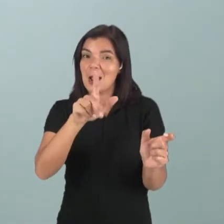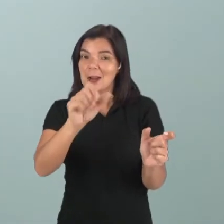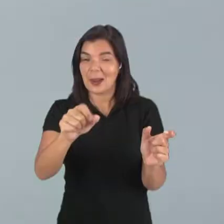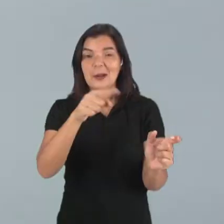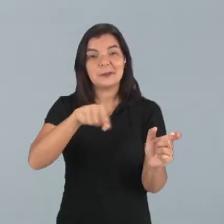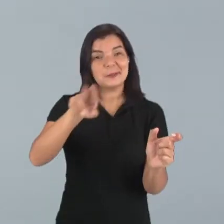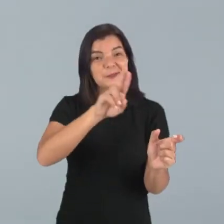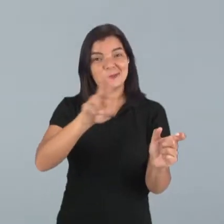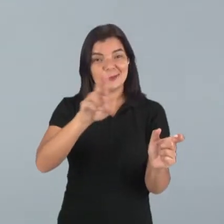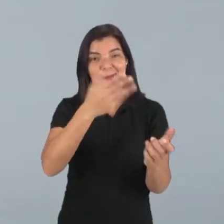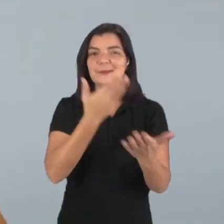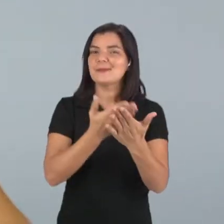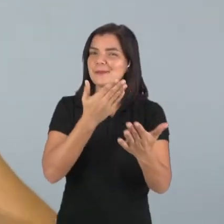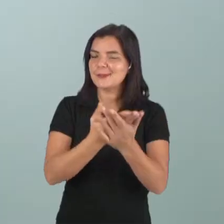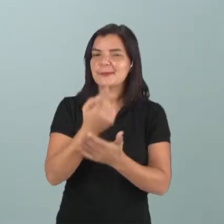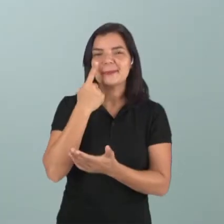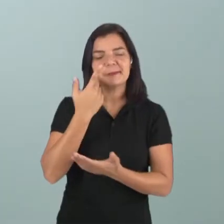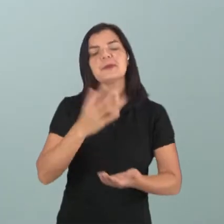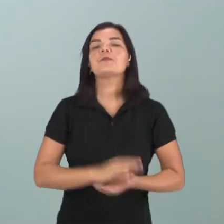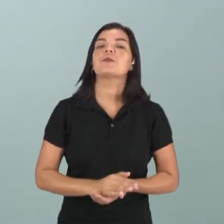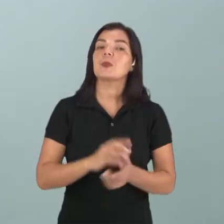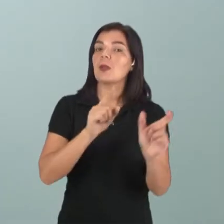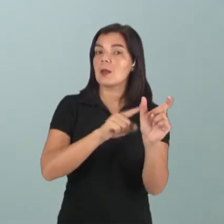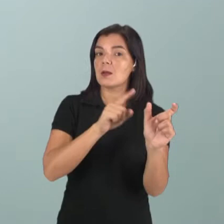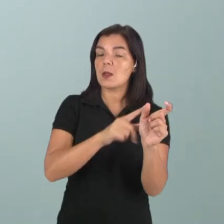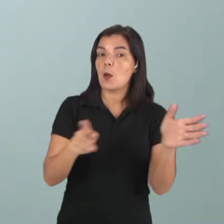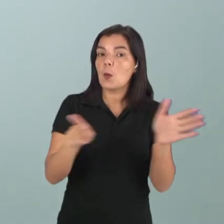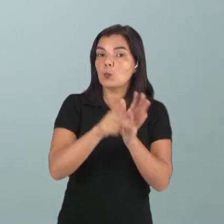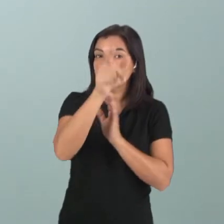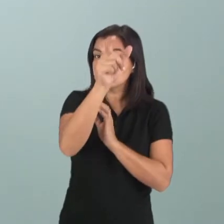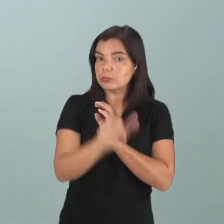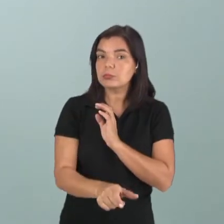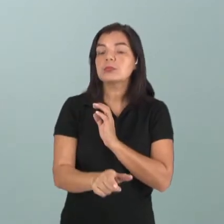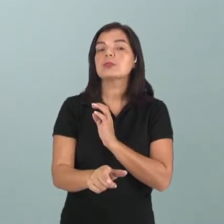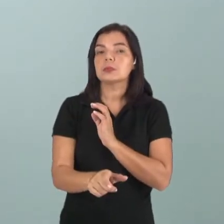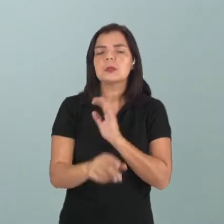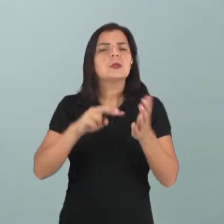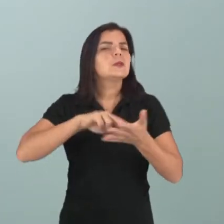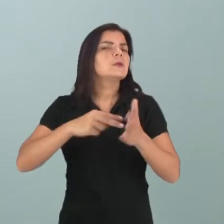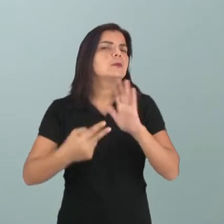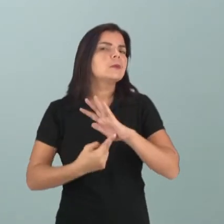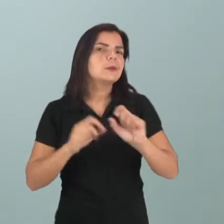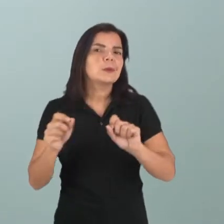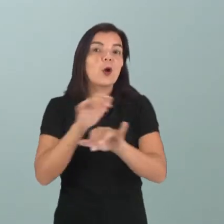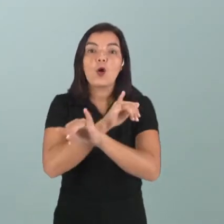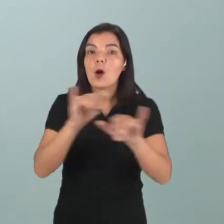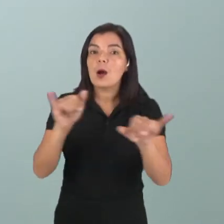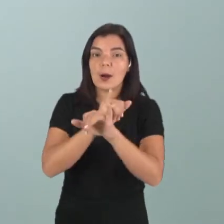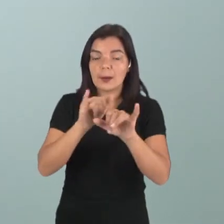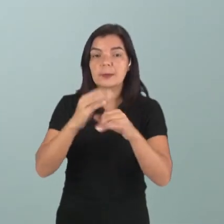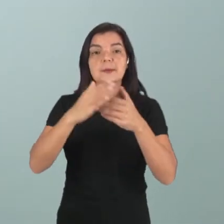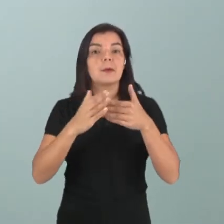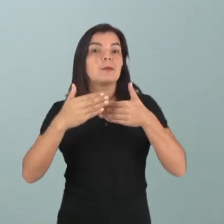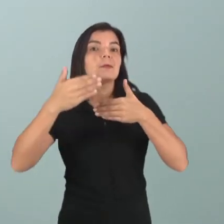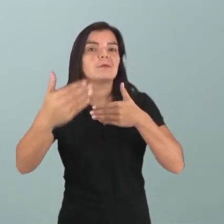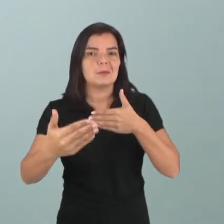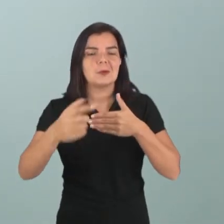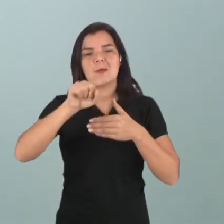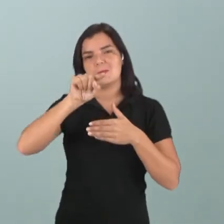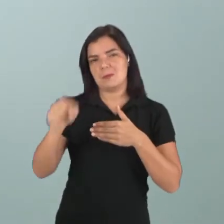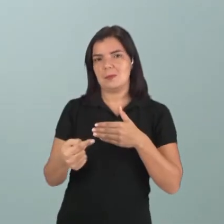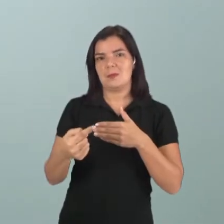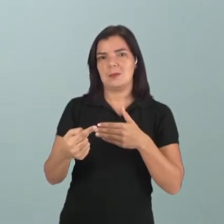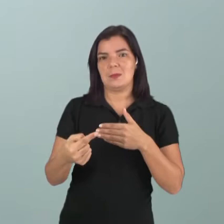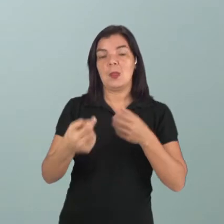olha só o seu nominho aqui na aula, tá vendo? A Carla é uma pessoa específica. Então, o que eu vou trazer? Uma informação a mais, entre